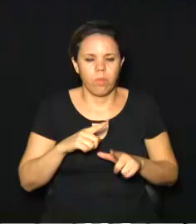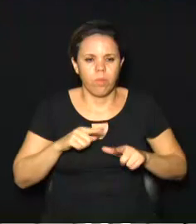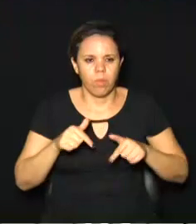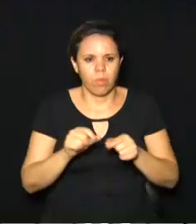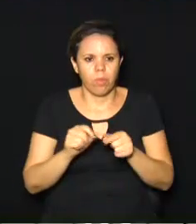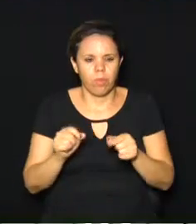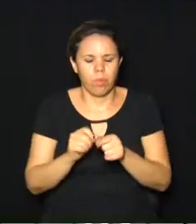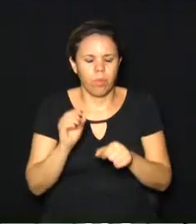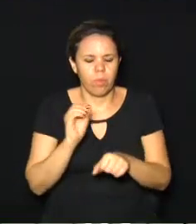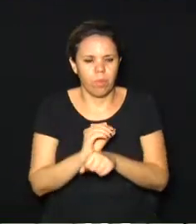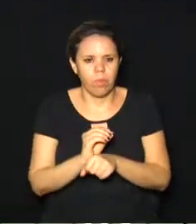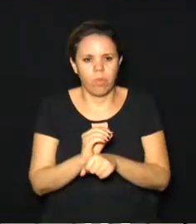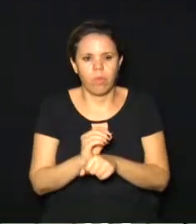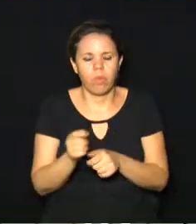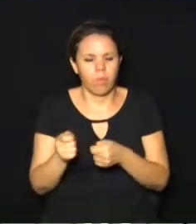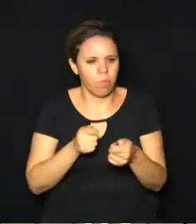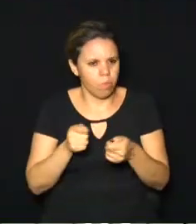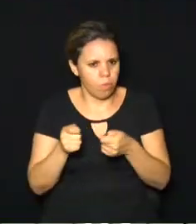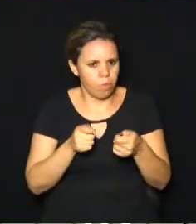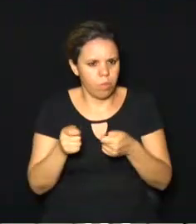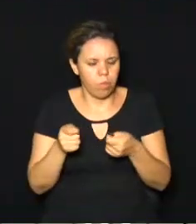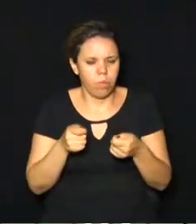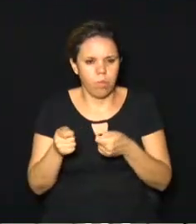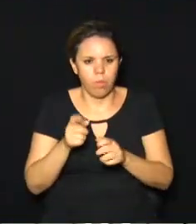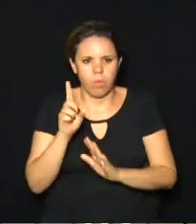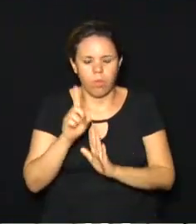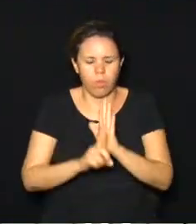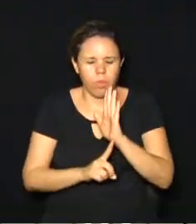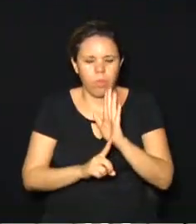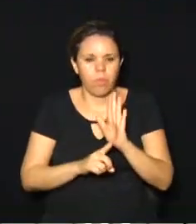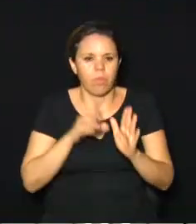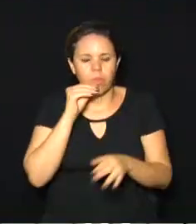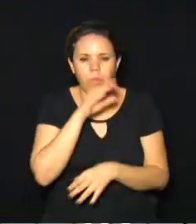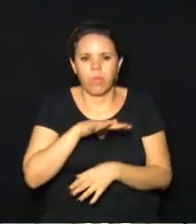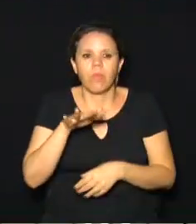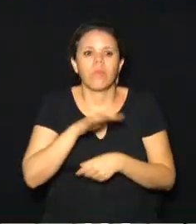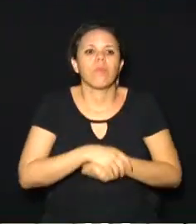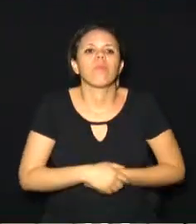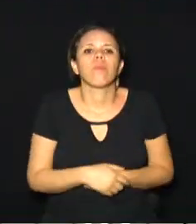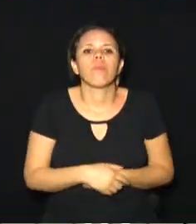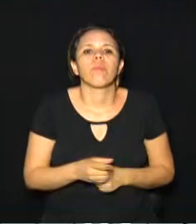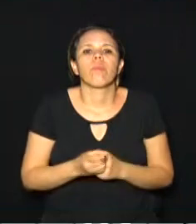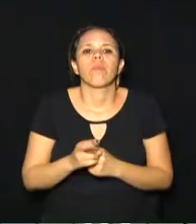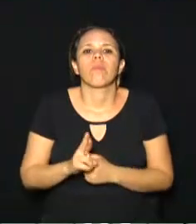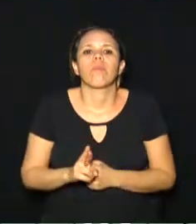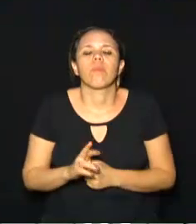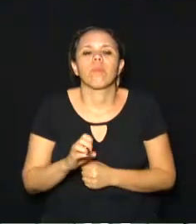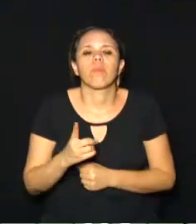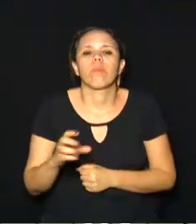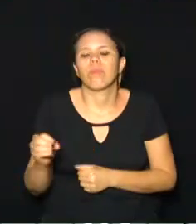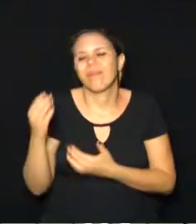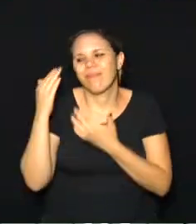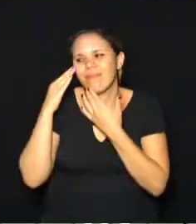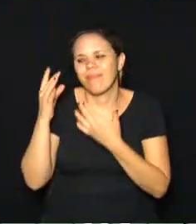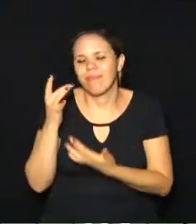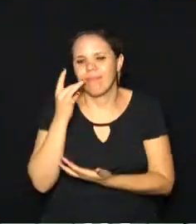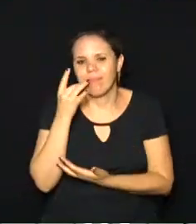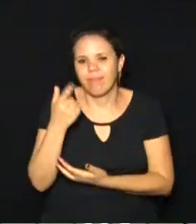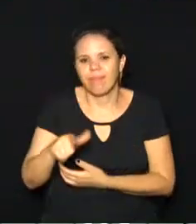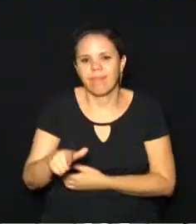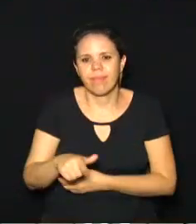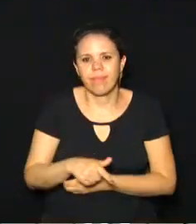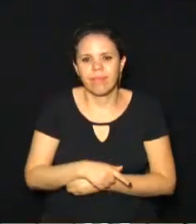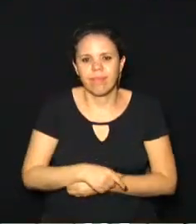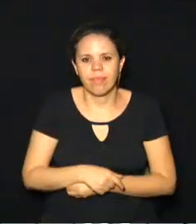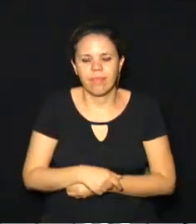de preservar o equilíbrio e os direitos dos trabalhadores. Doutor Eduardo, muito obrigado pela presença mais uma